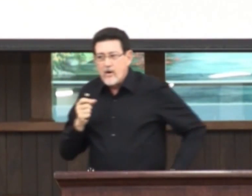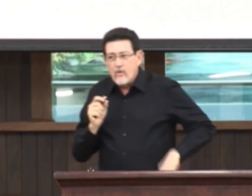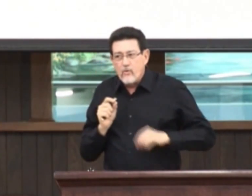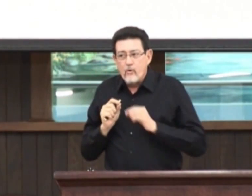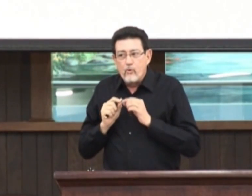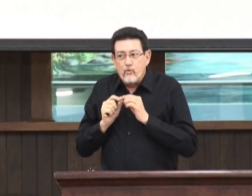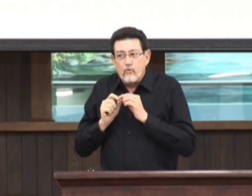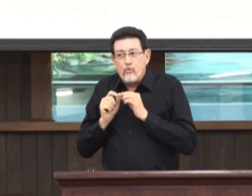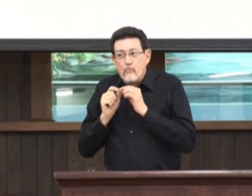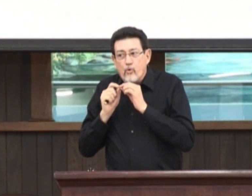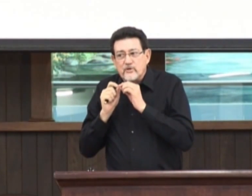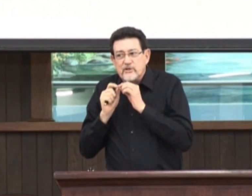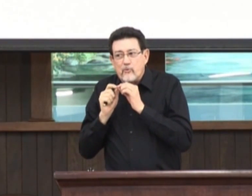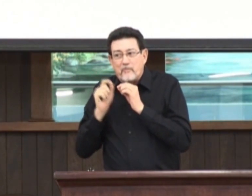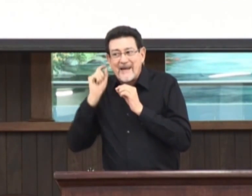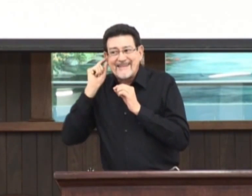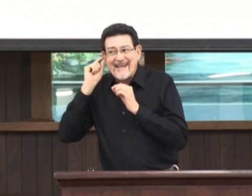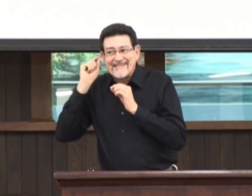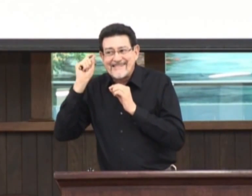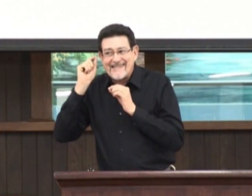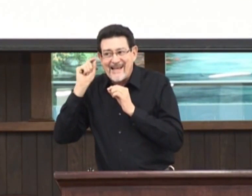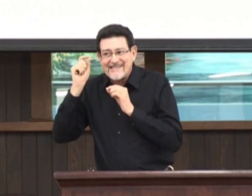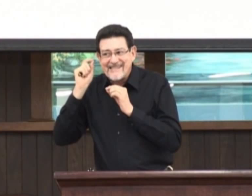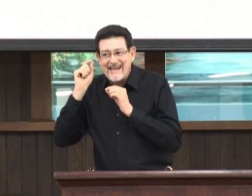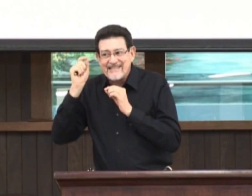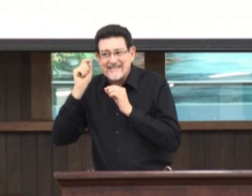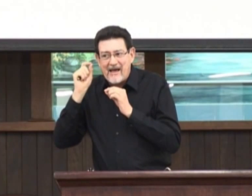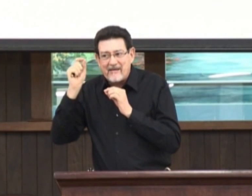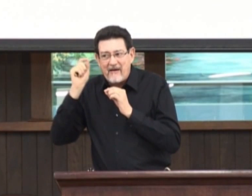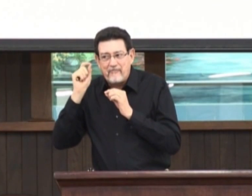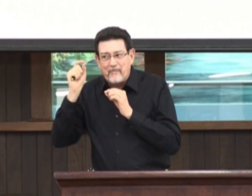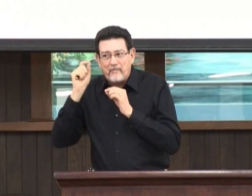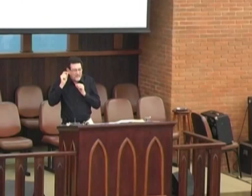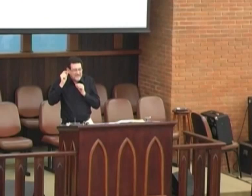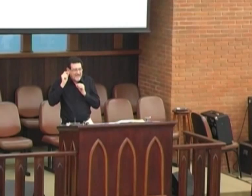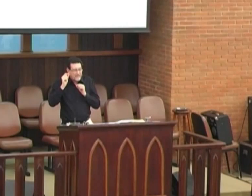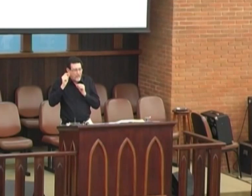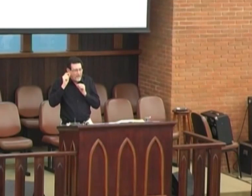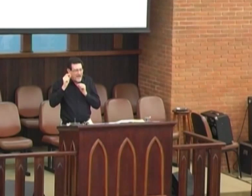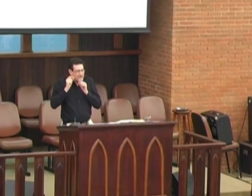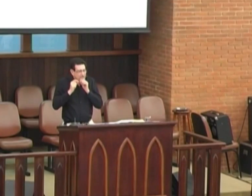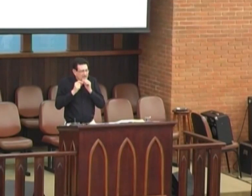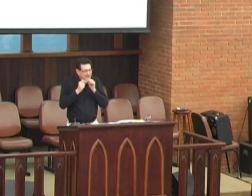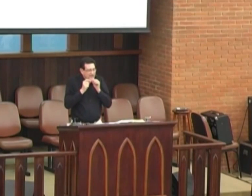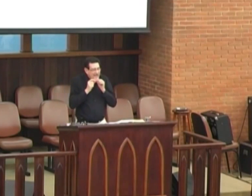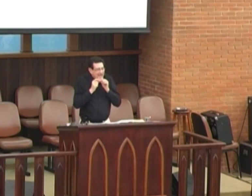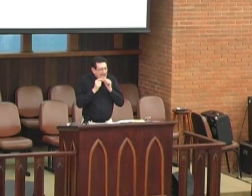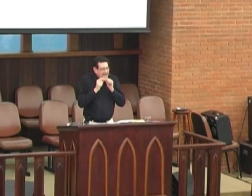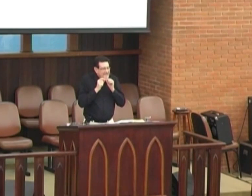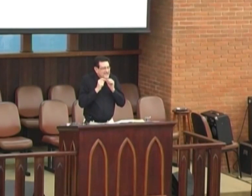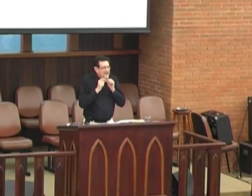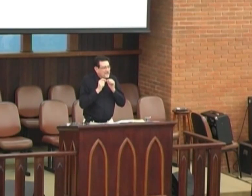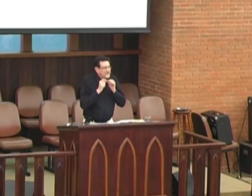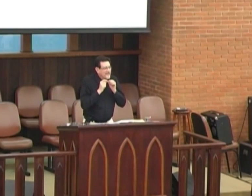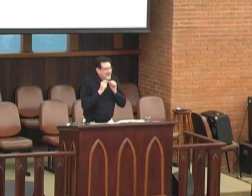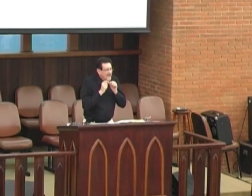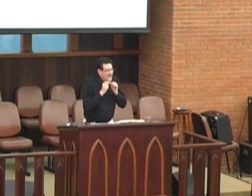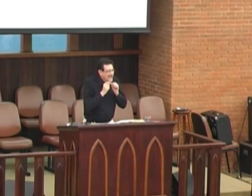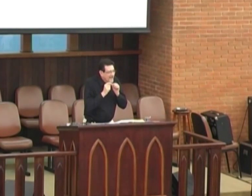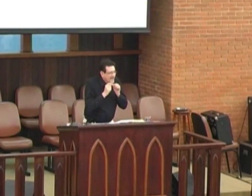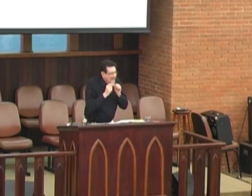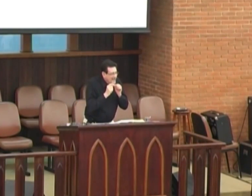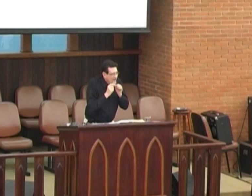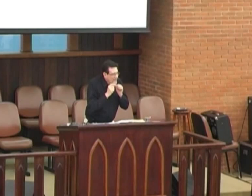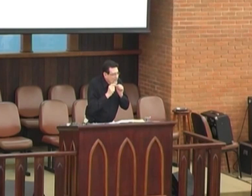quê? O músico, para testar se ele é bom maestro mesmo, ele